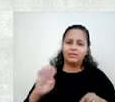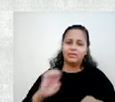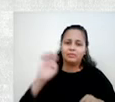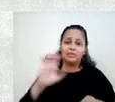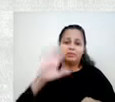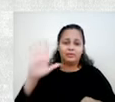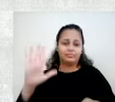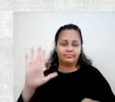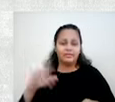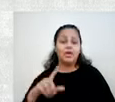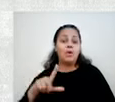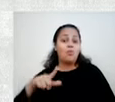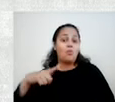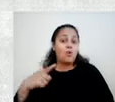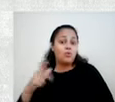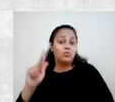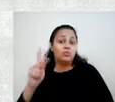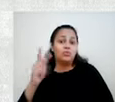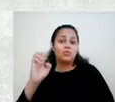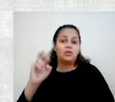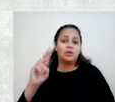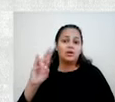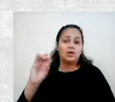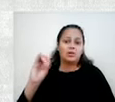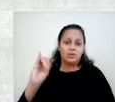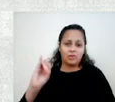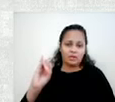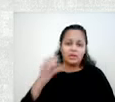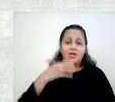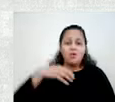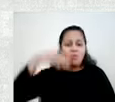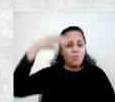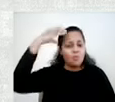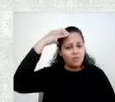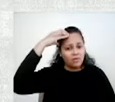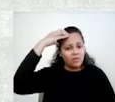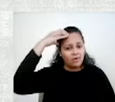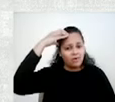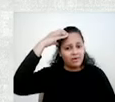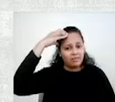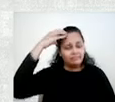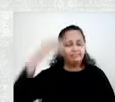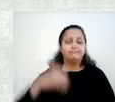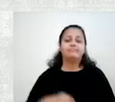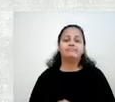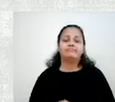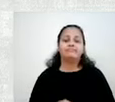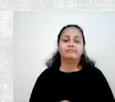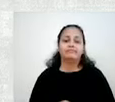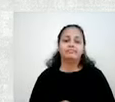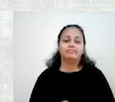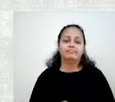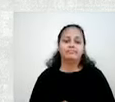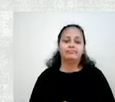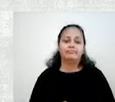Considerado outro herói das cruzadas, o rei francês Luís IX, né, ele